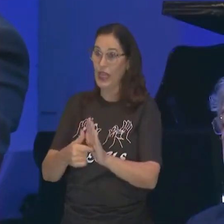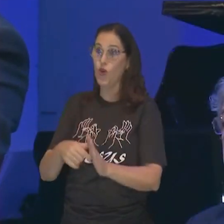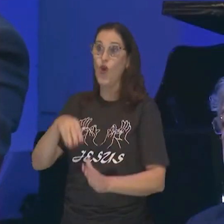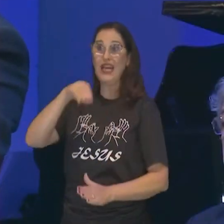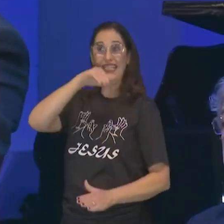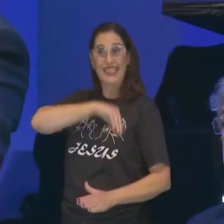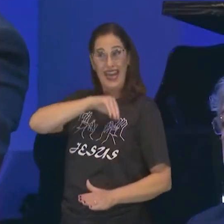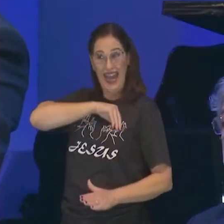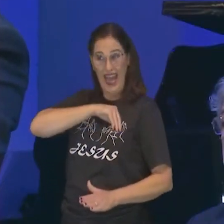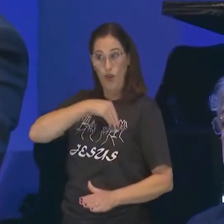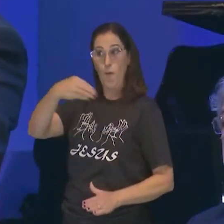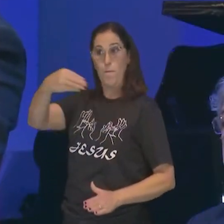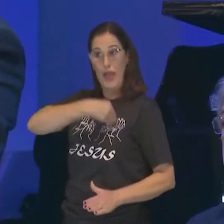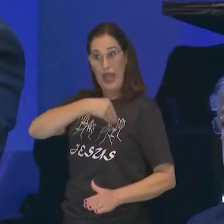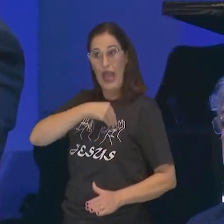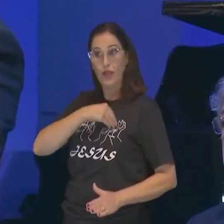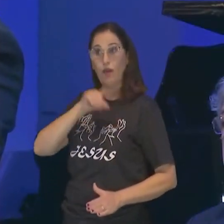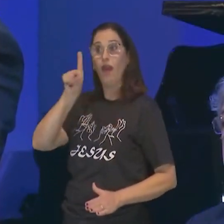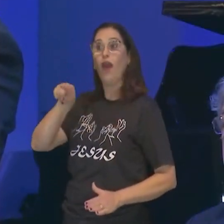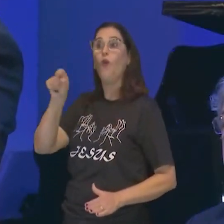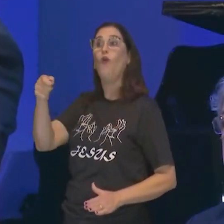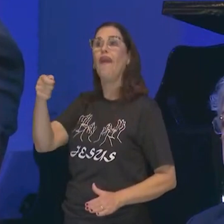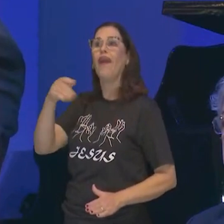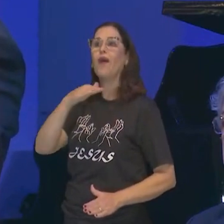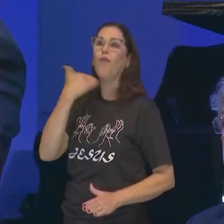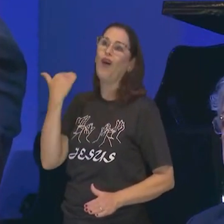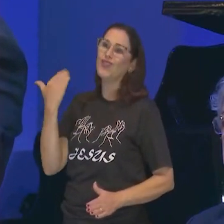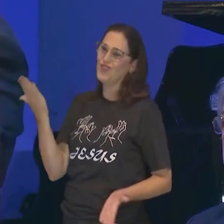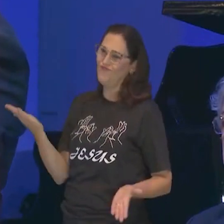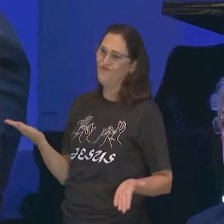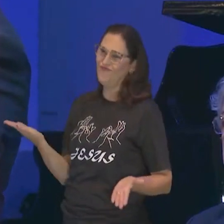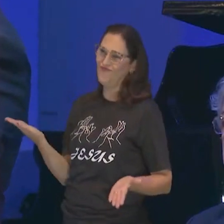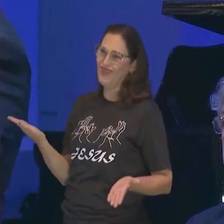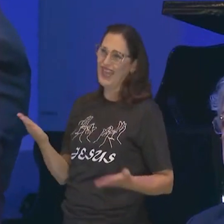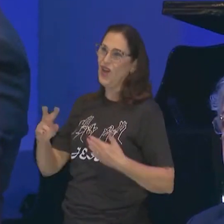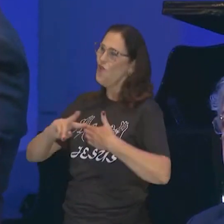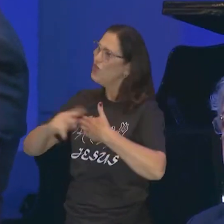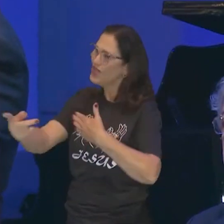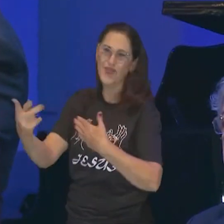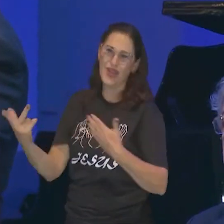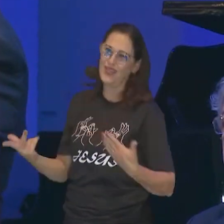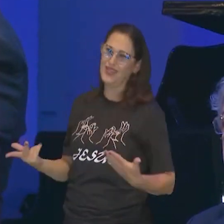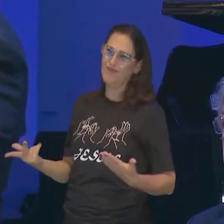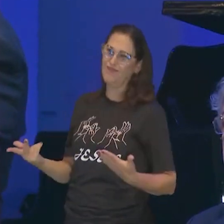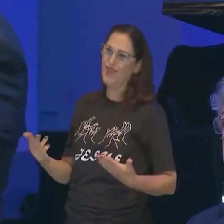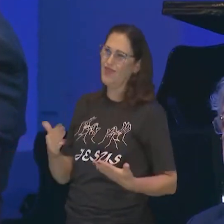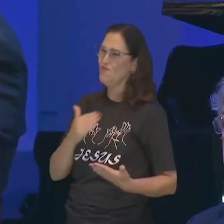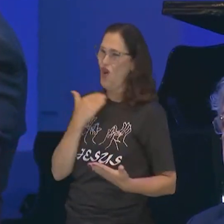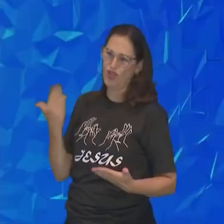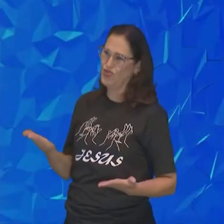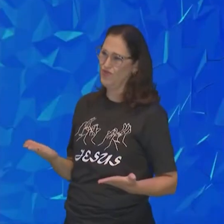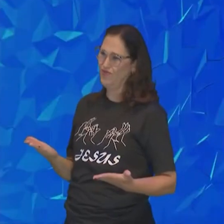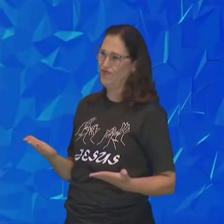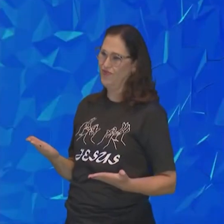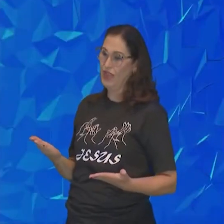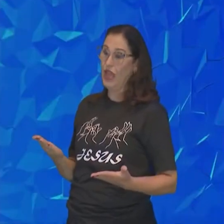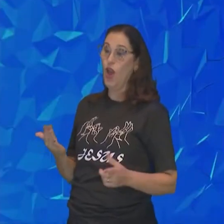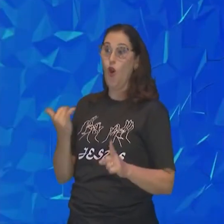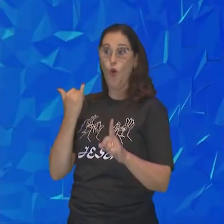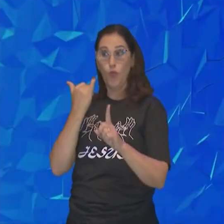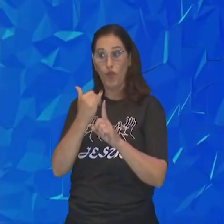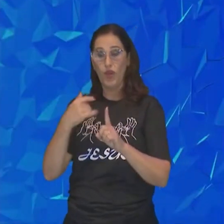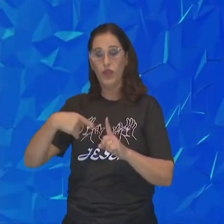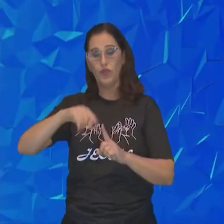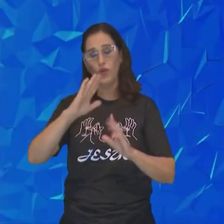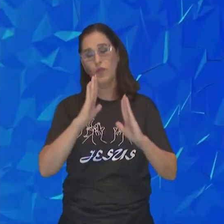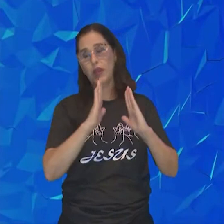morte. E dito isto, Natã foi para a sua casa.